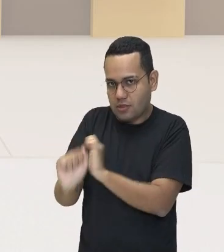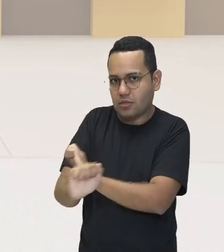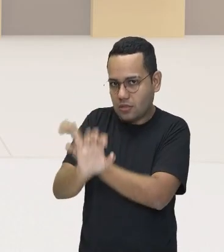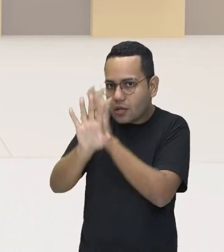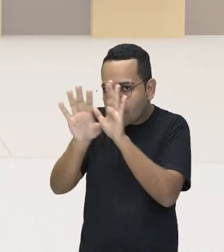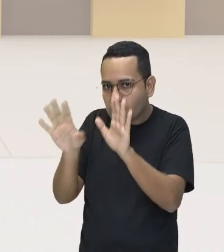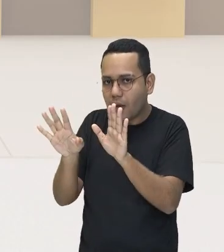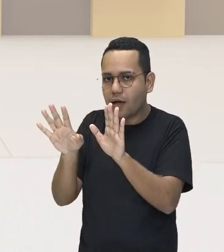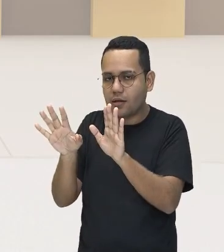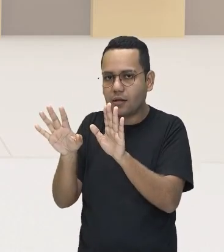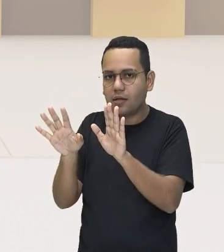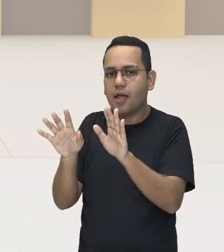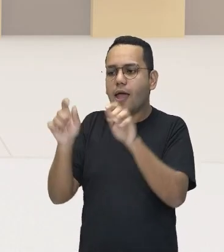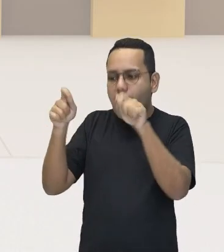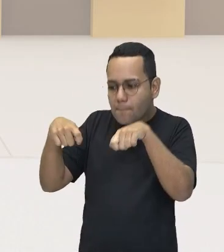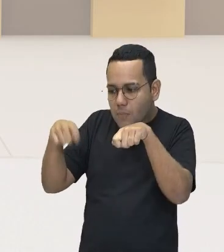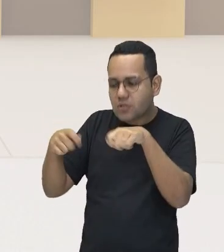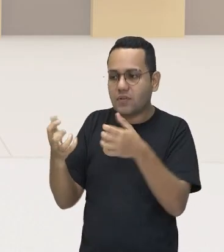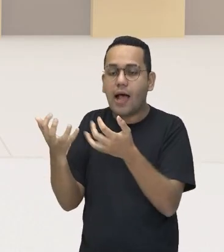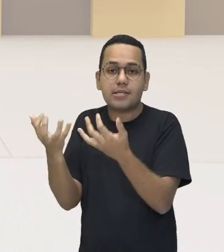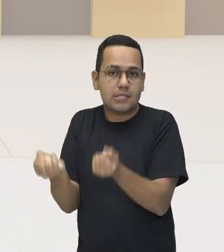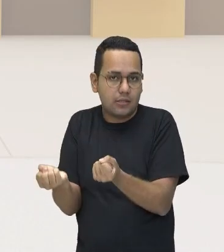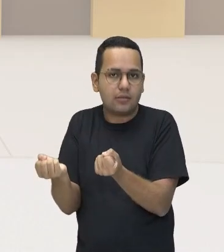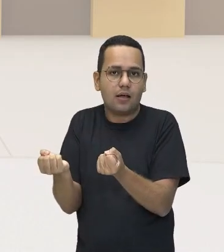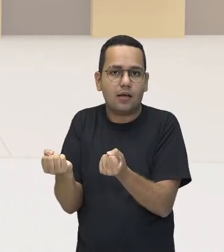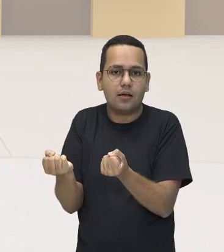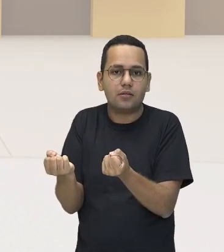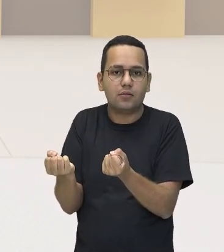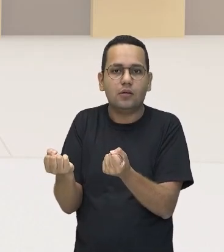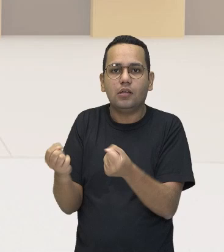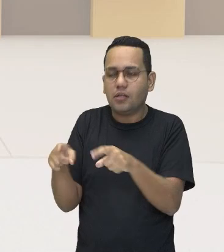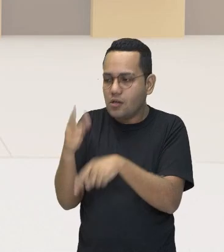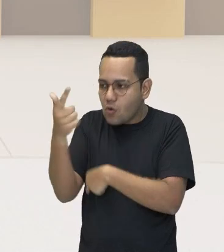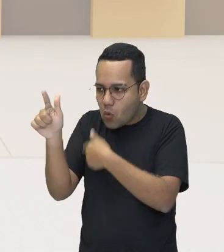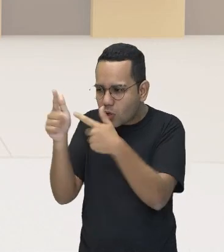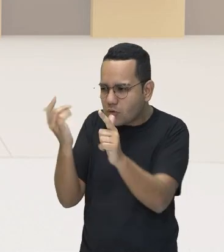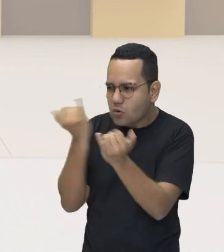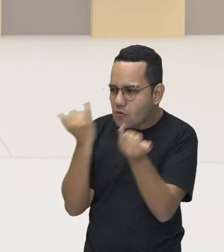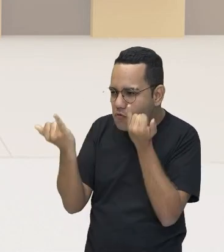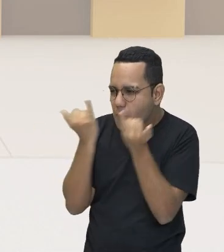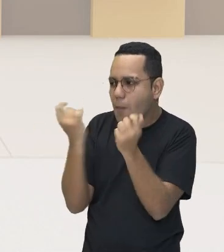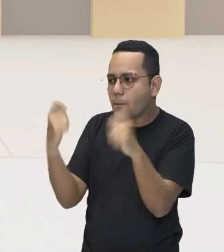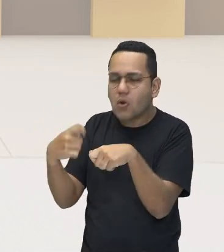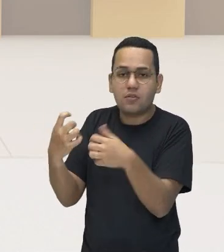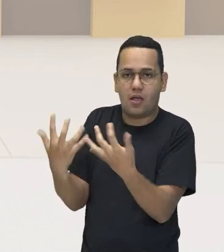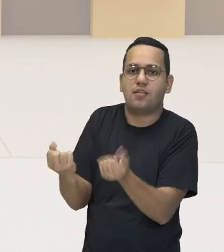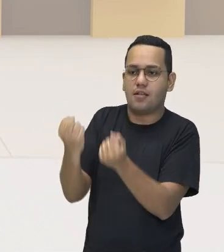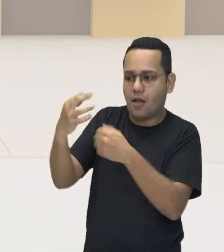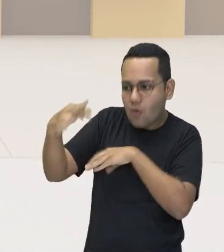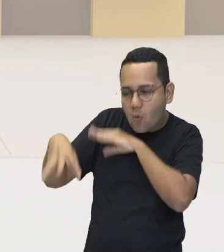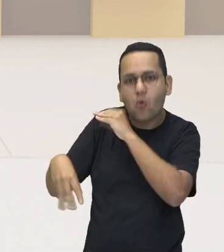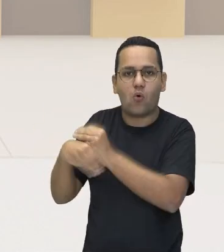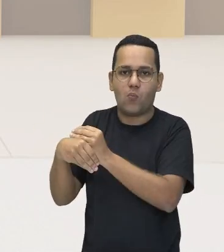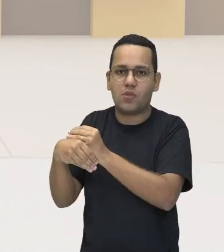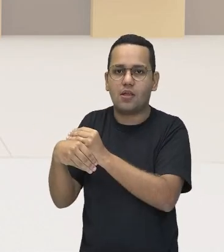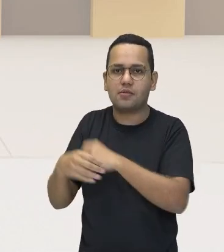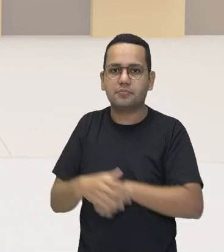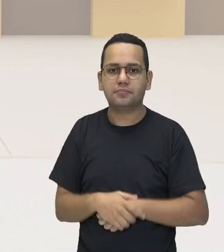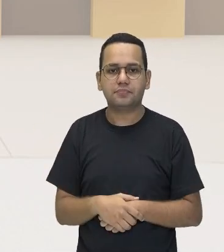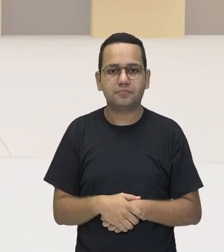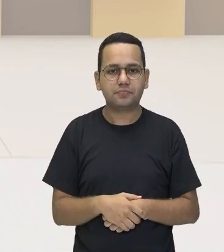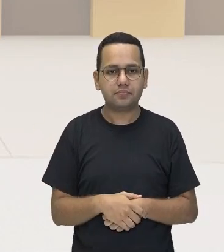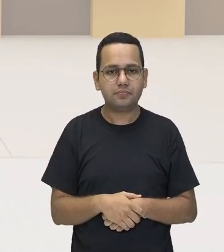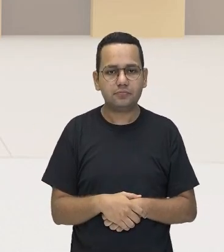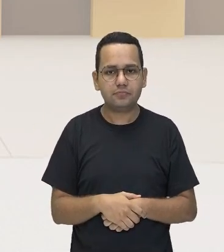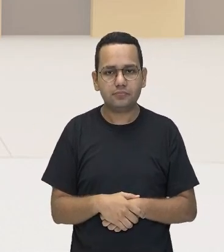de ser ouvido e de ouvir outras pessoas, ok? E isso pode envolver a realização de